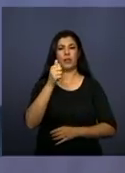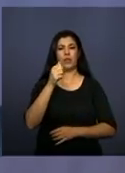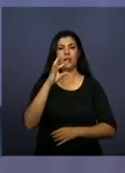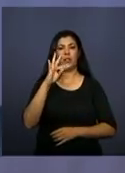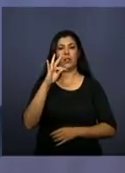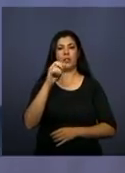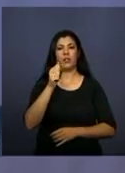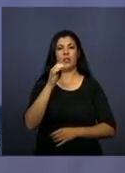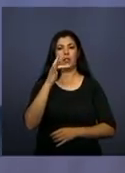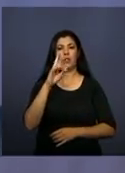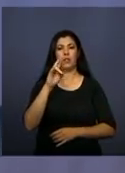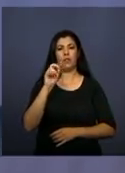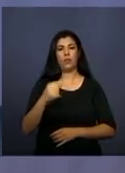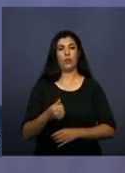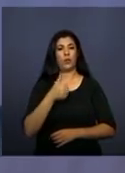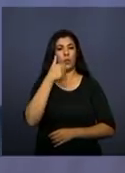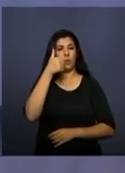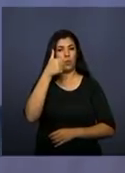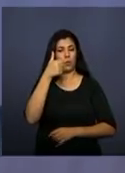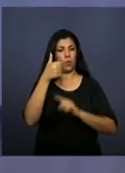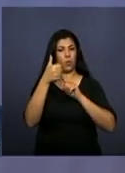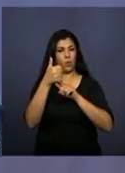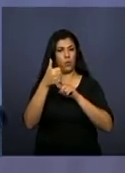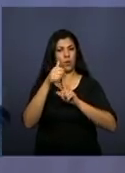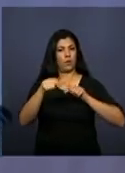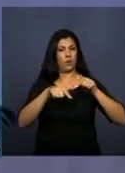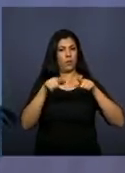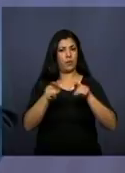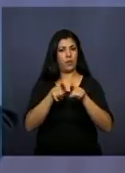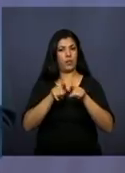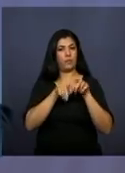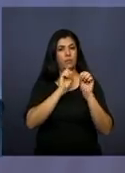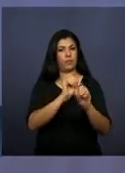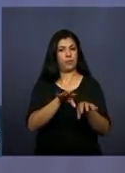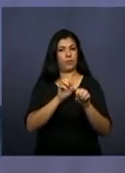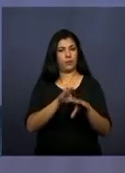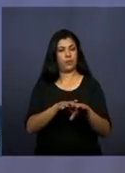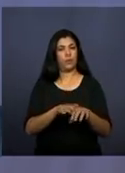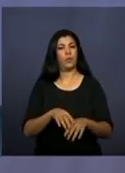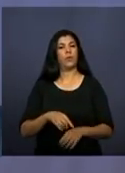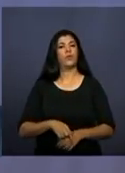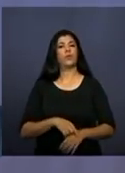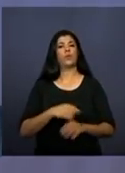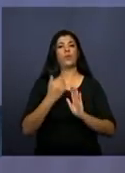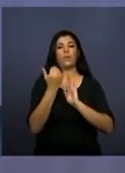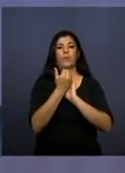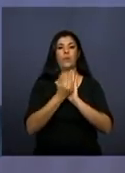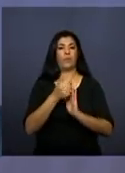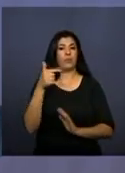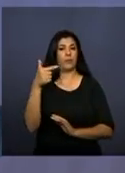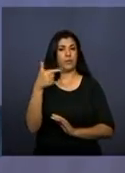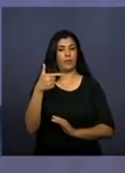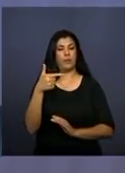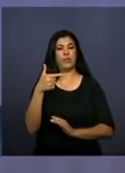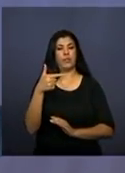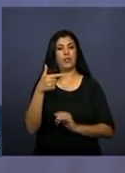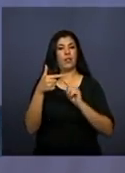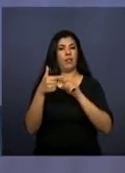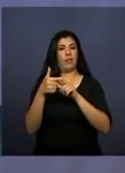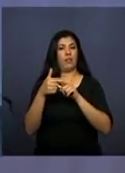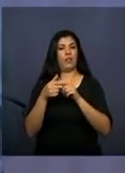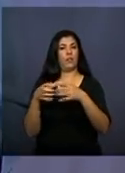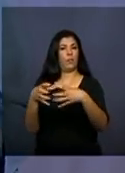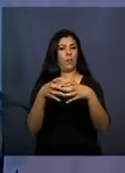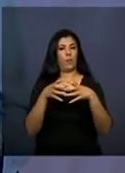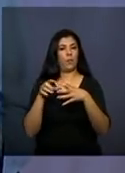cooperada e como educadora, né, Matilde? No Cataforte 2, a cooperativa da Matilde recebeu